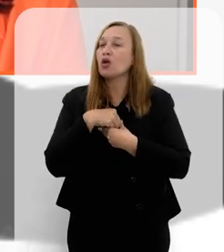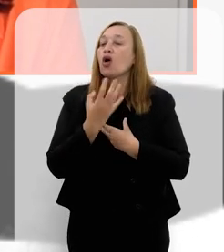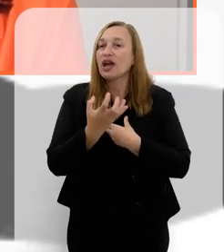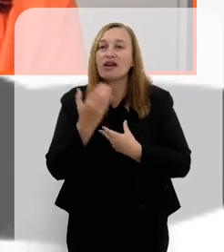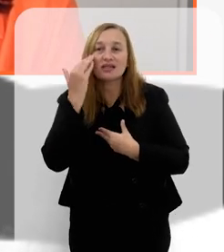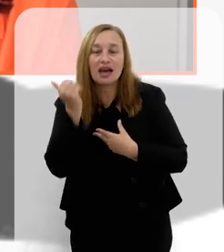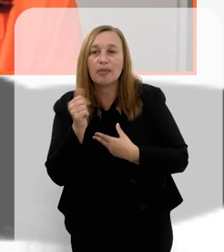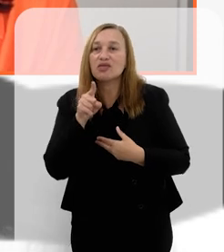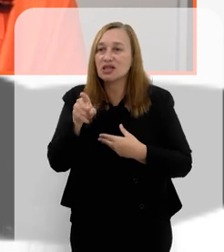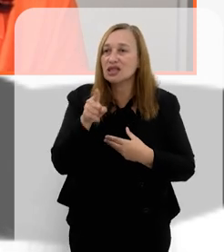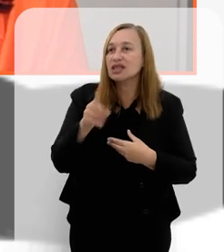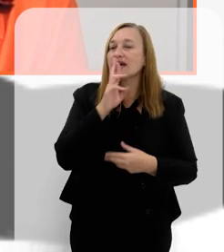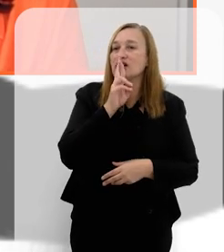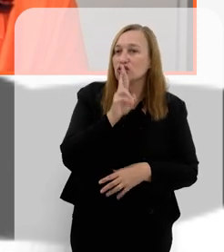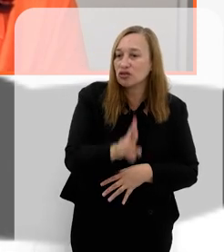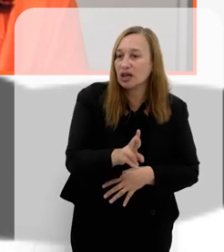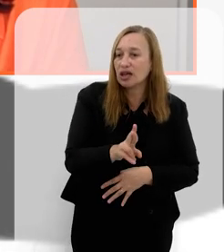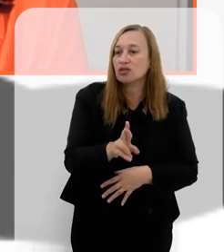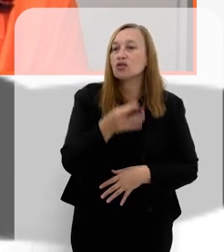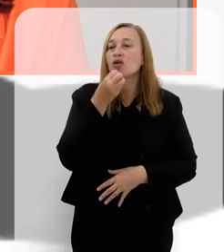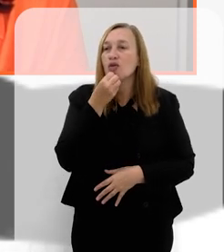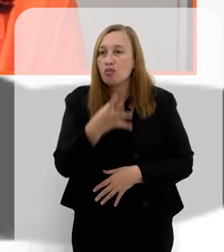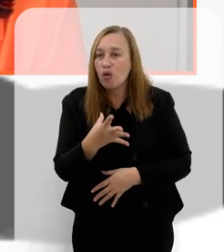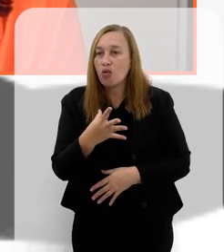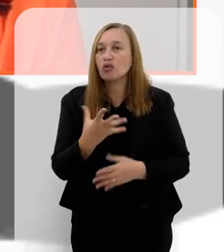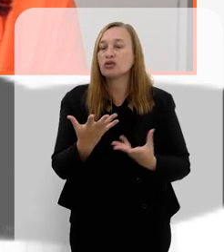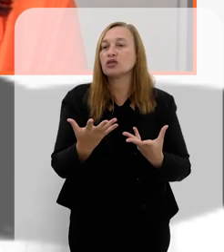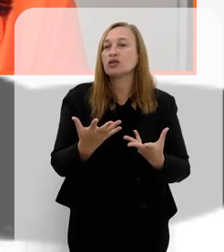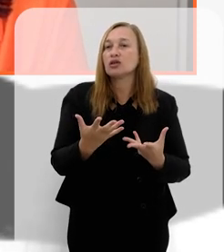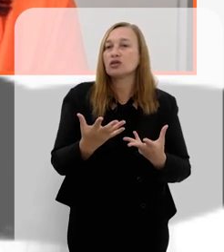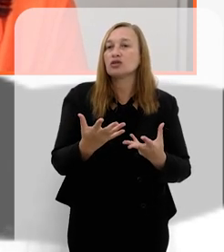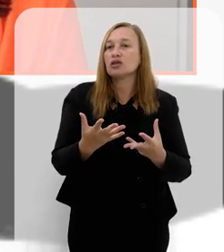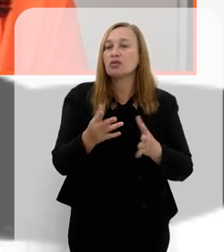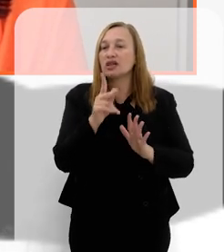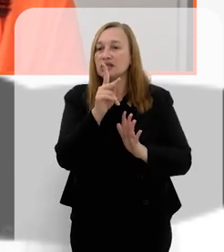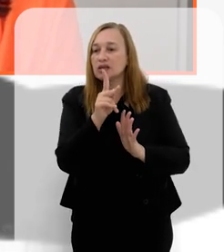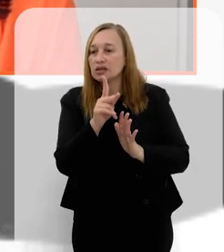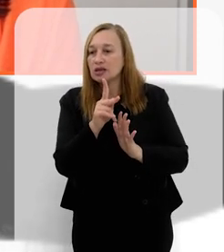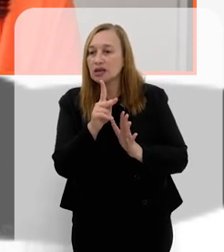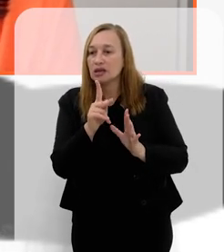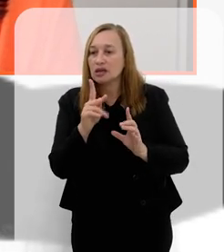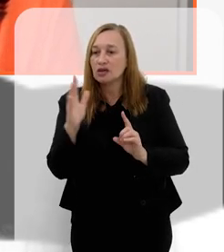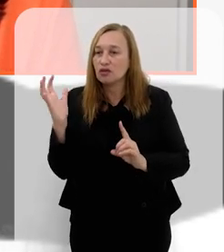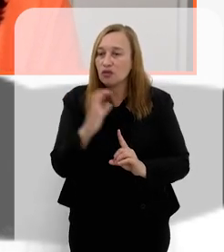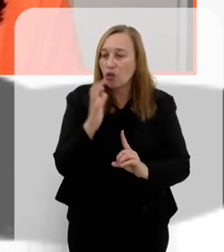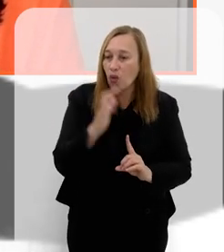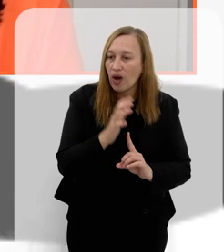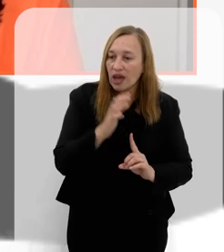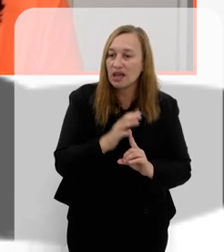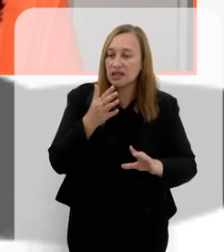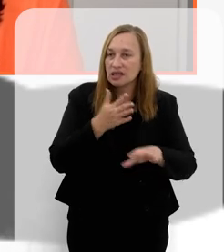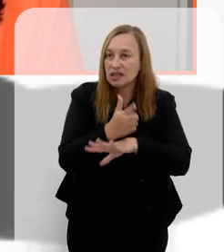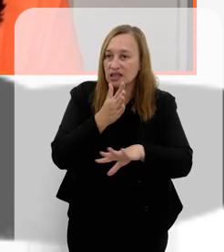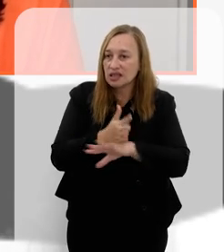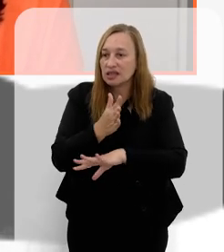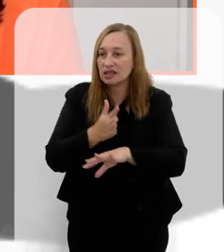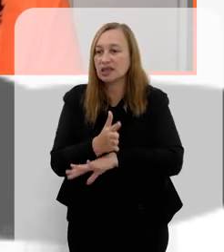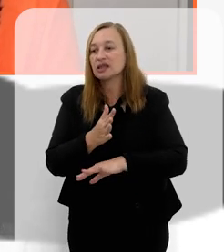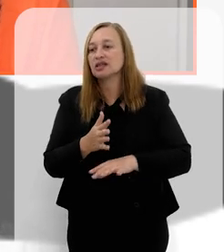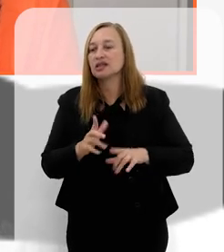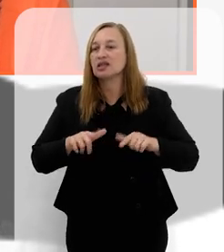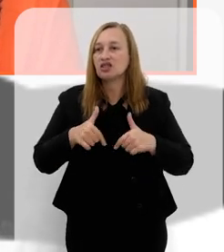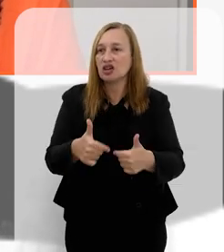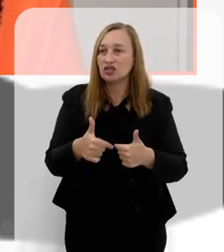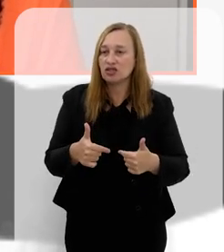se você já tem assim resultados auferidos dessa intervenção que vocês promoveram. Pode ir Sim. falando tudo.